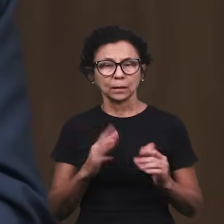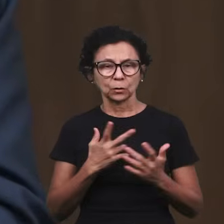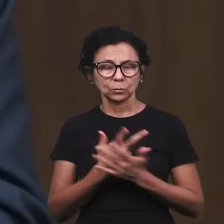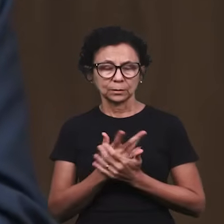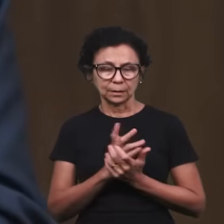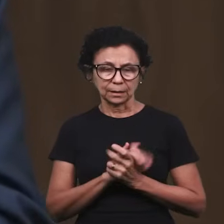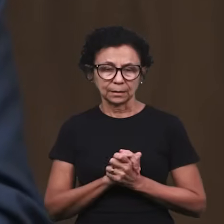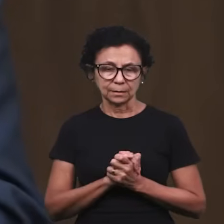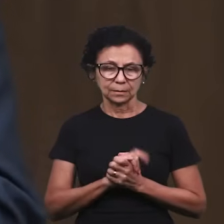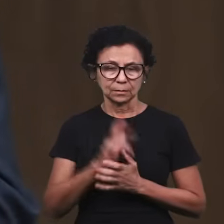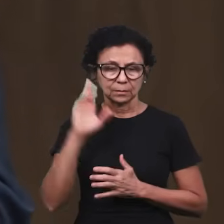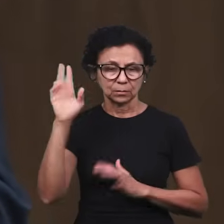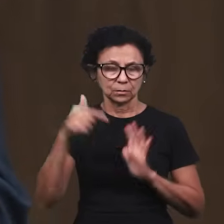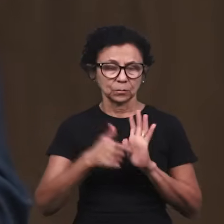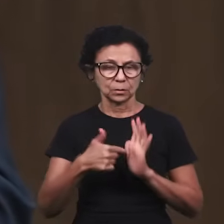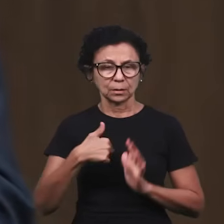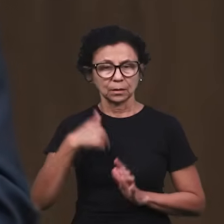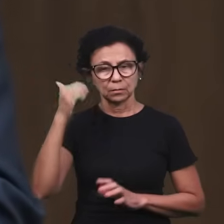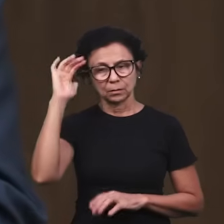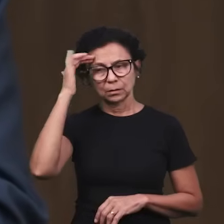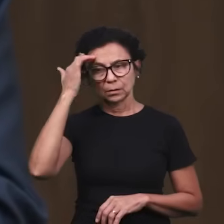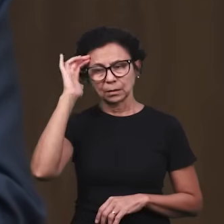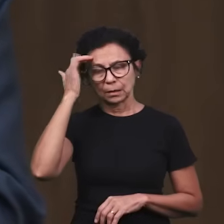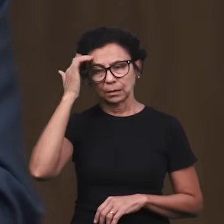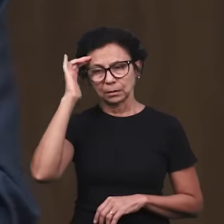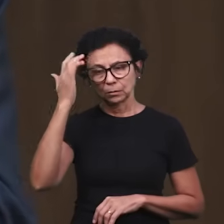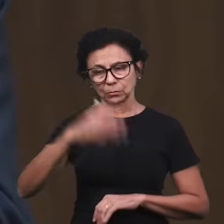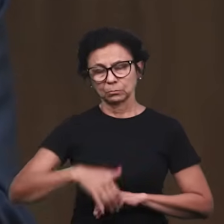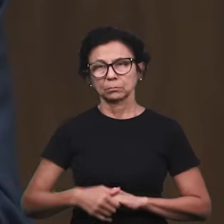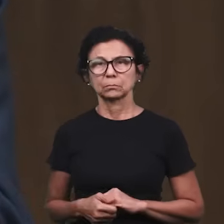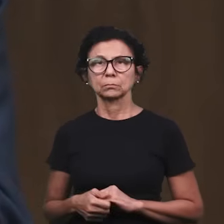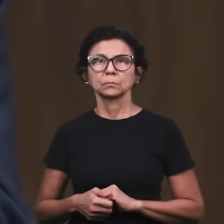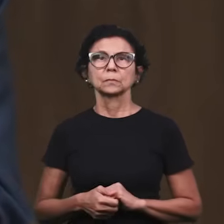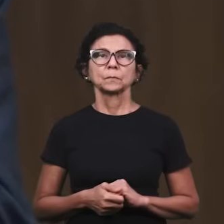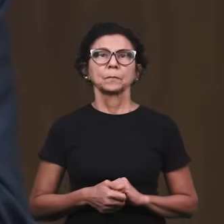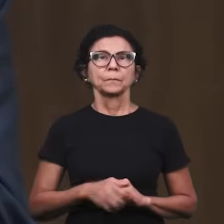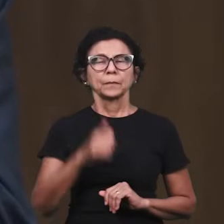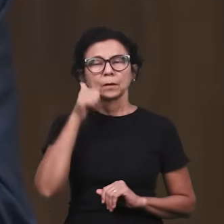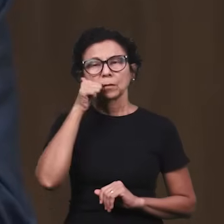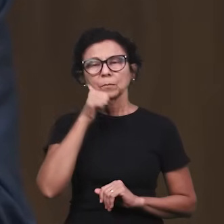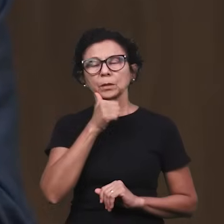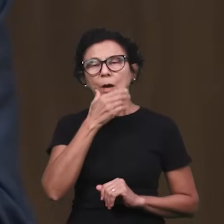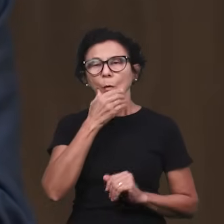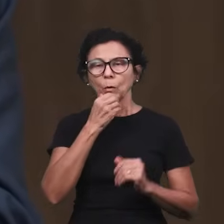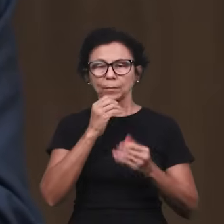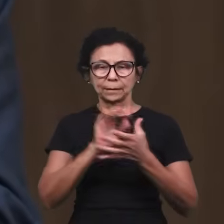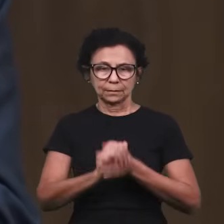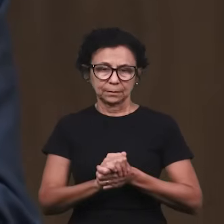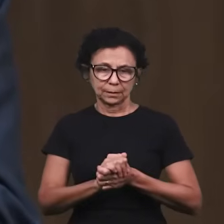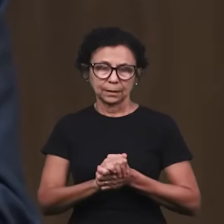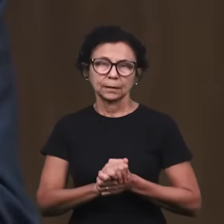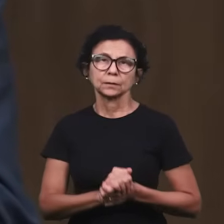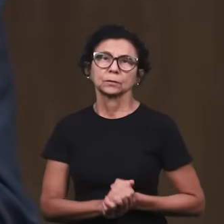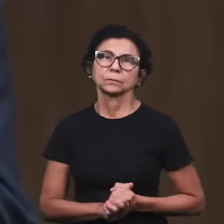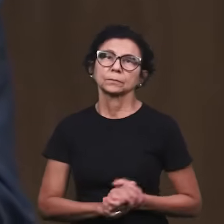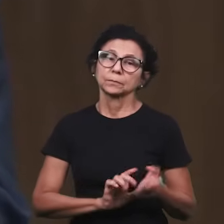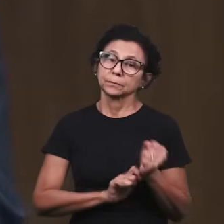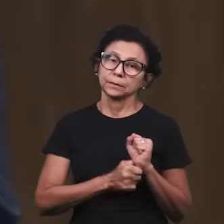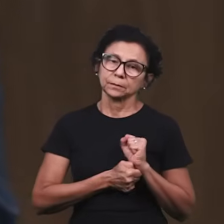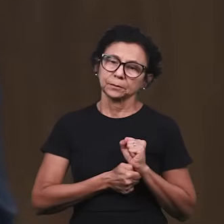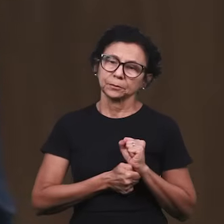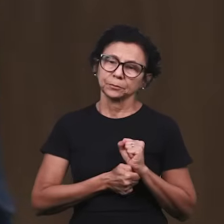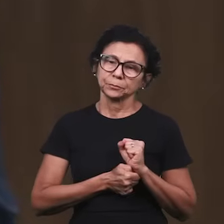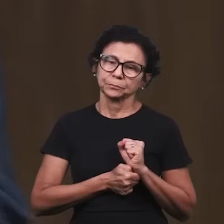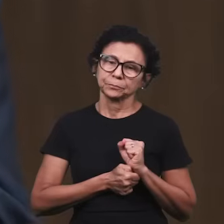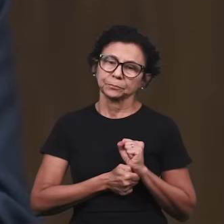o texto está mostrando? Eu entendo assim, que o nosso casamento, o casamento entre o homem e a mulher, é um